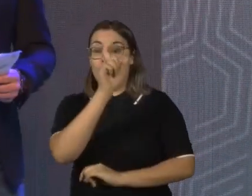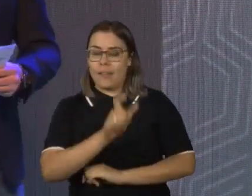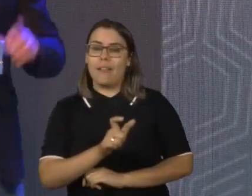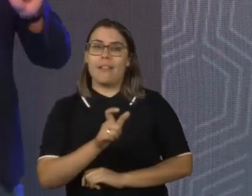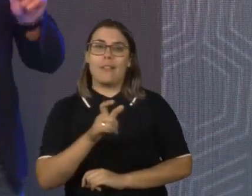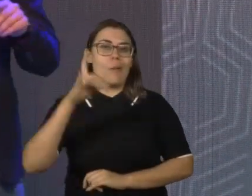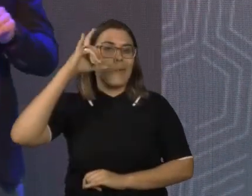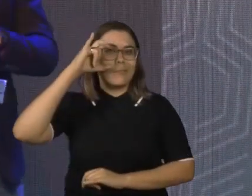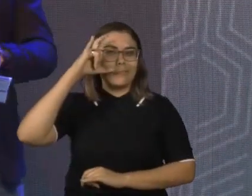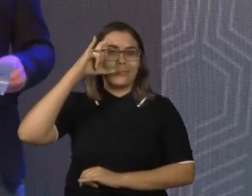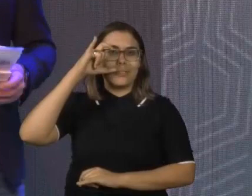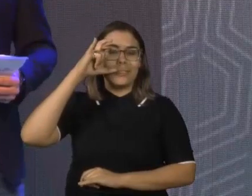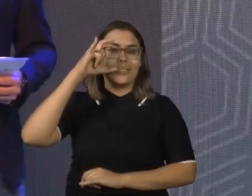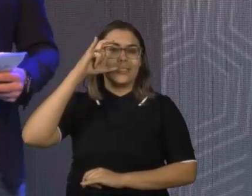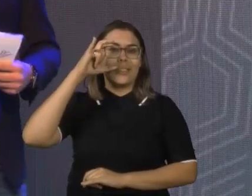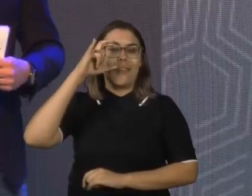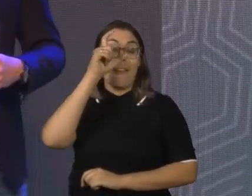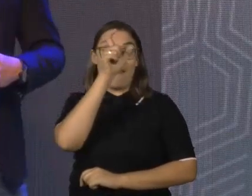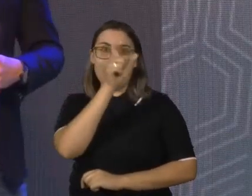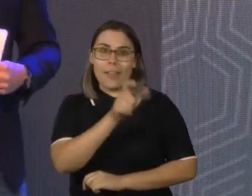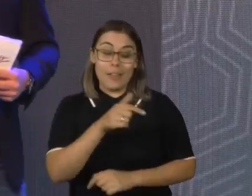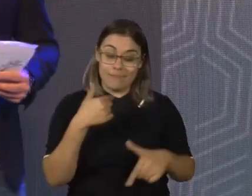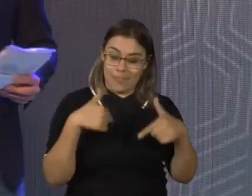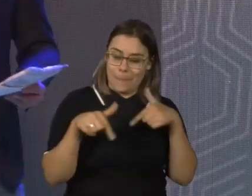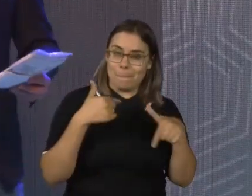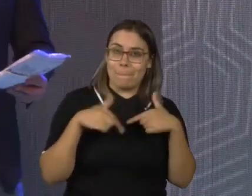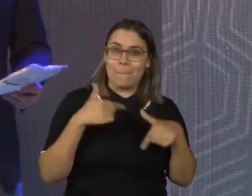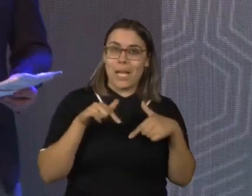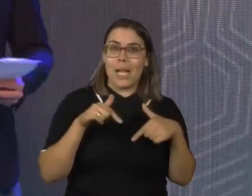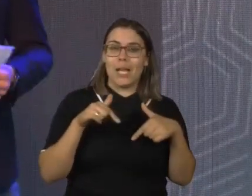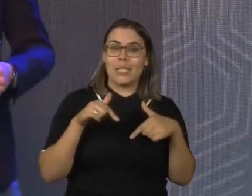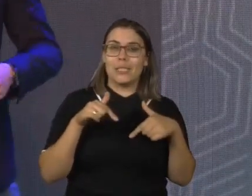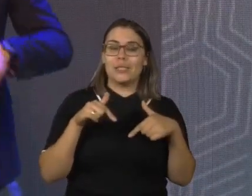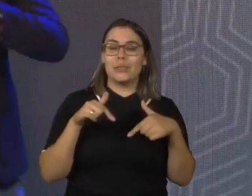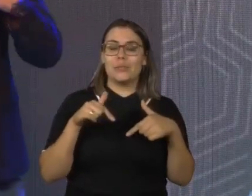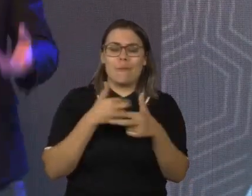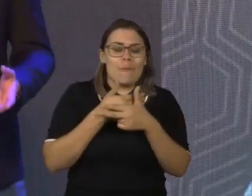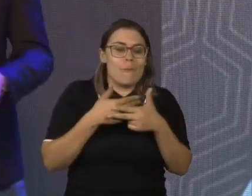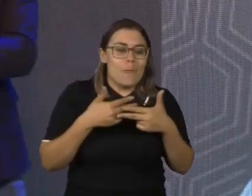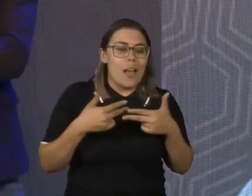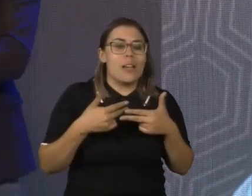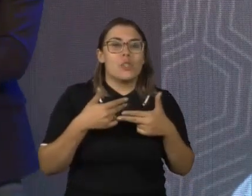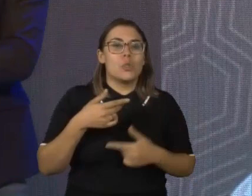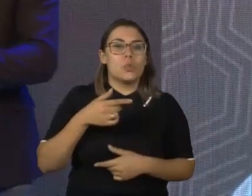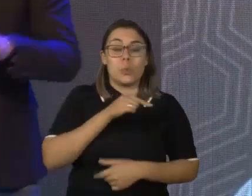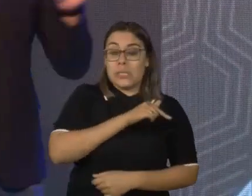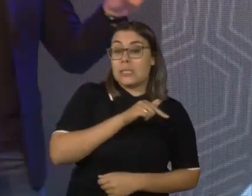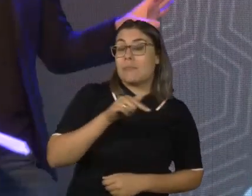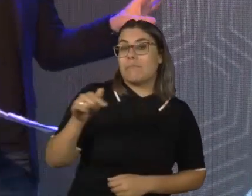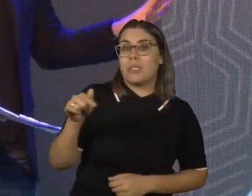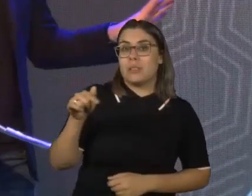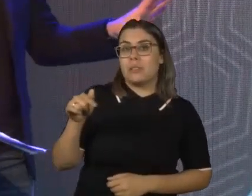Instagram, @viniautor, ele tem trabalhado de uma maneira tão efetiva com vários convidados. Toda semana, Mari,